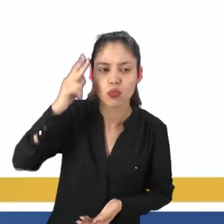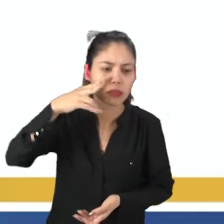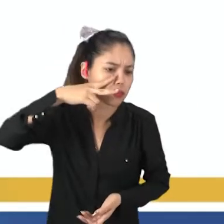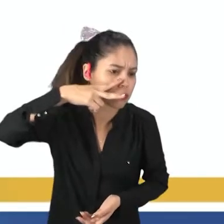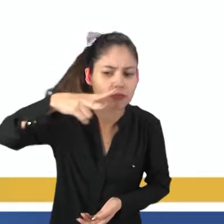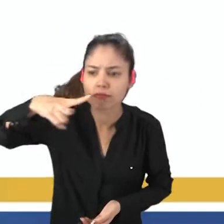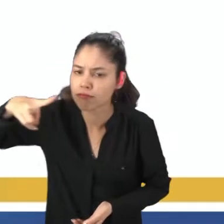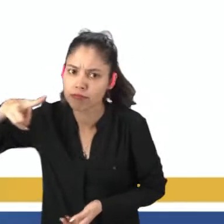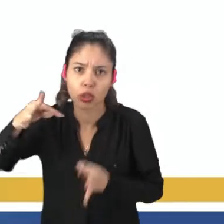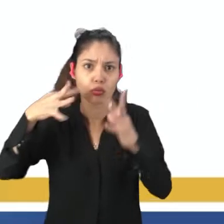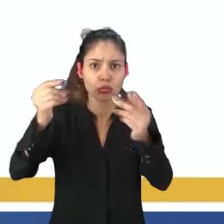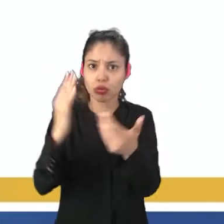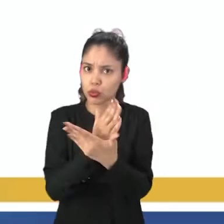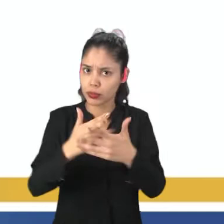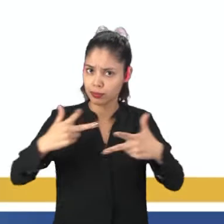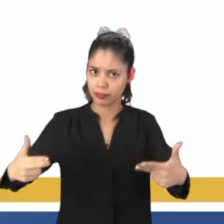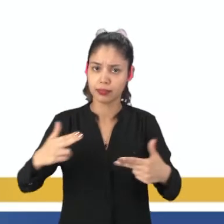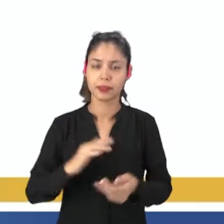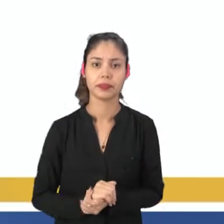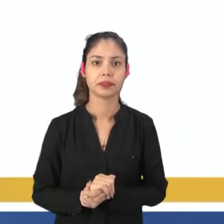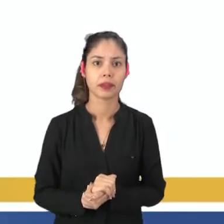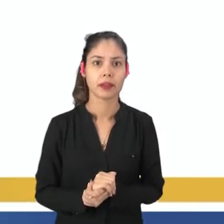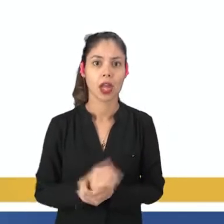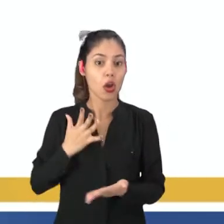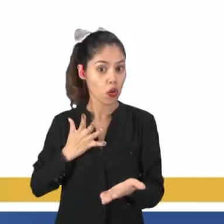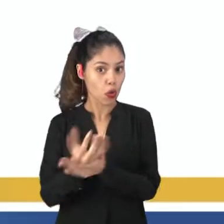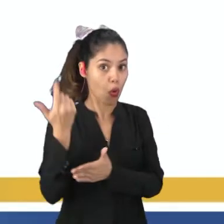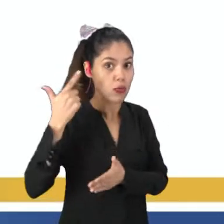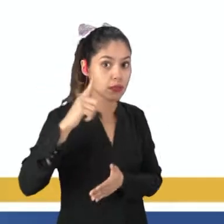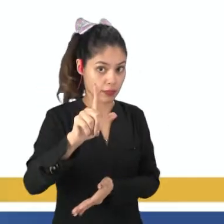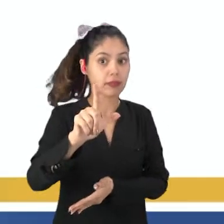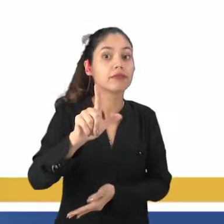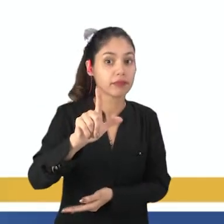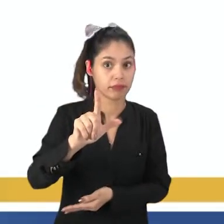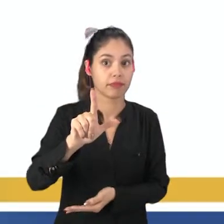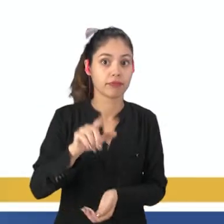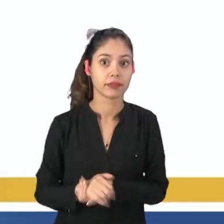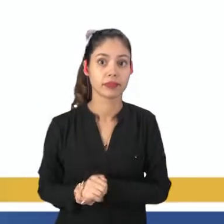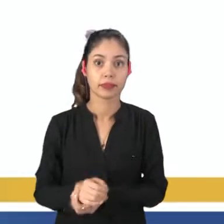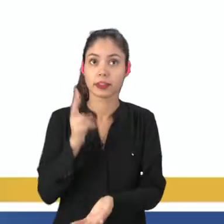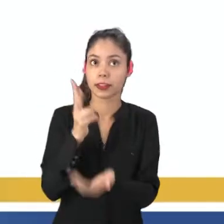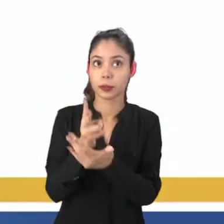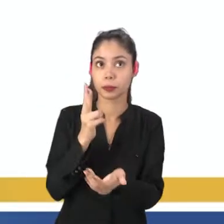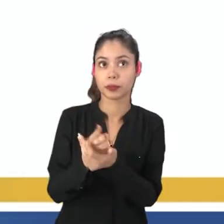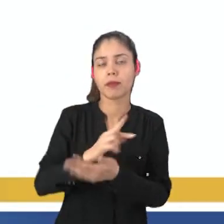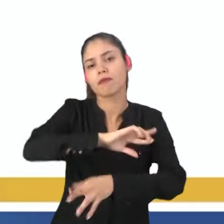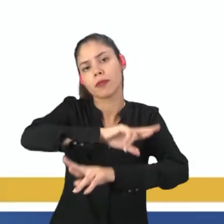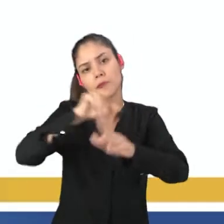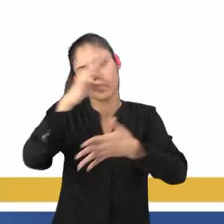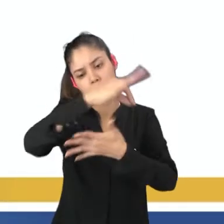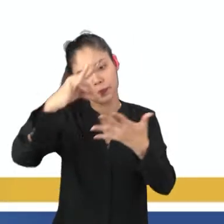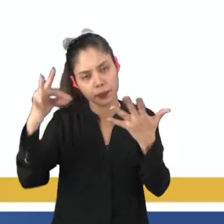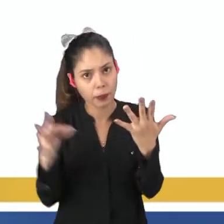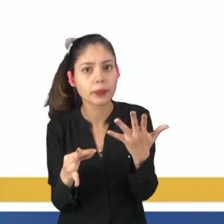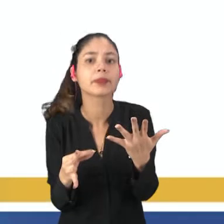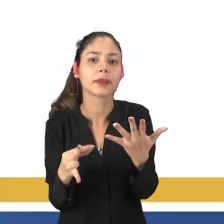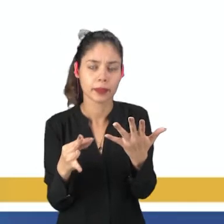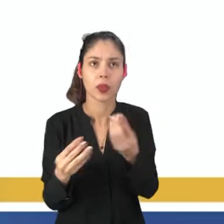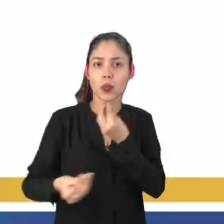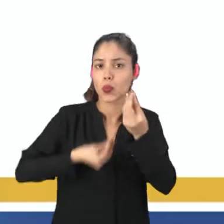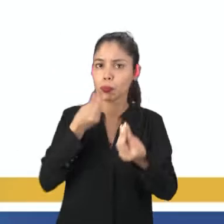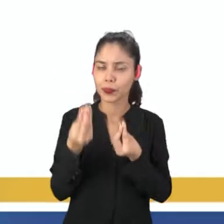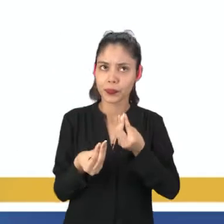a persuadi-lo de algo. Para alcançar seu objetivo, lançam mão de recursos estilísticos,